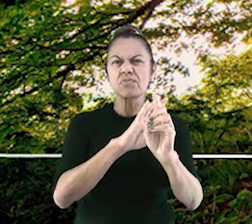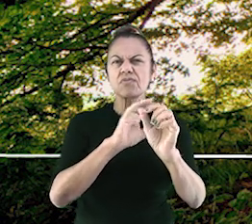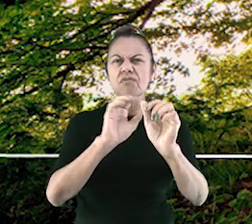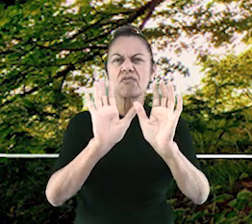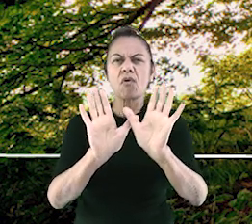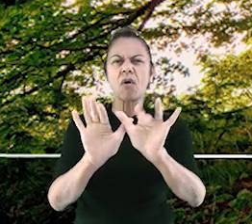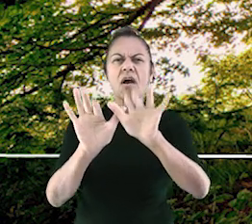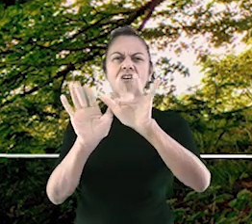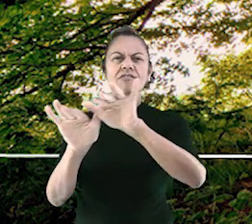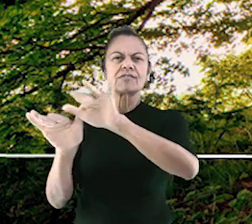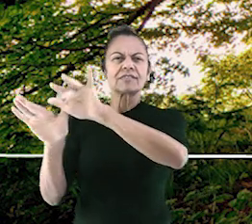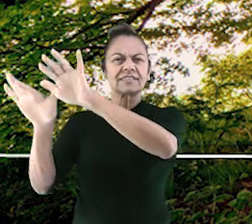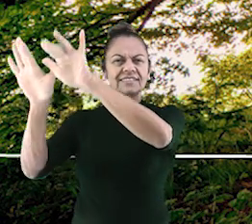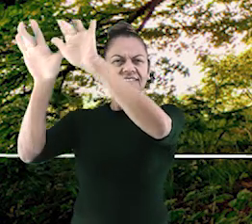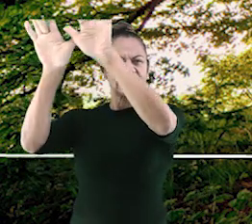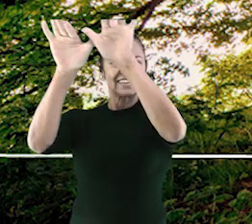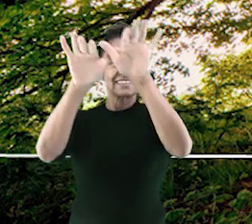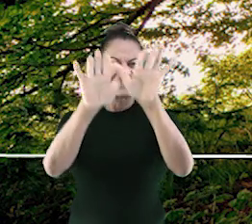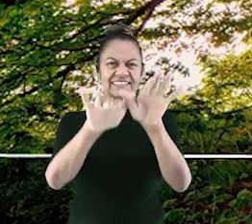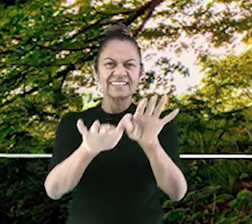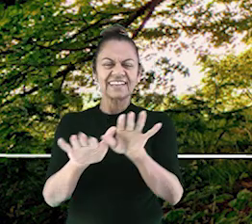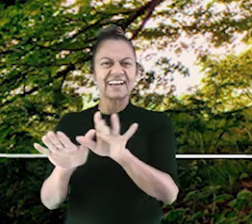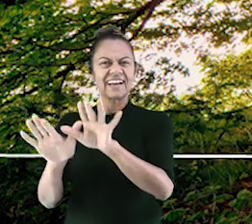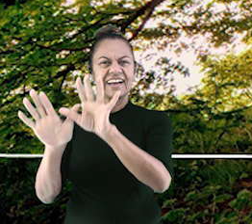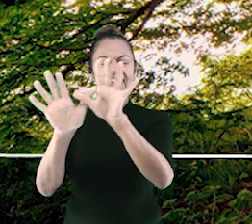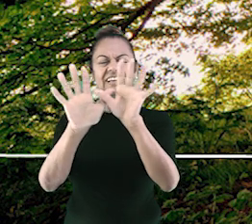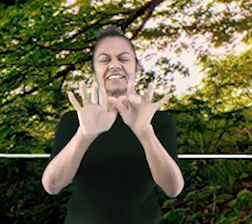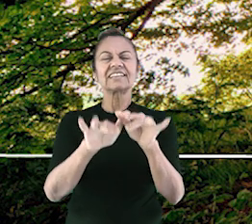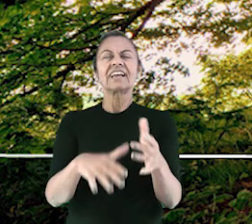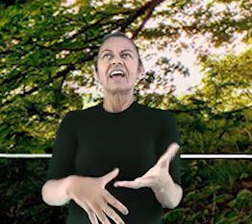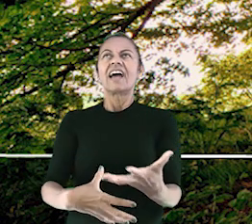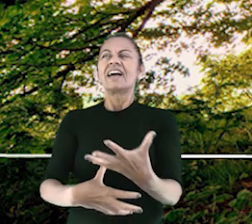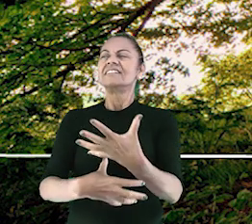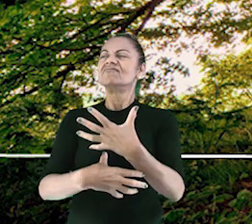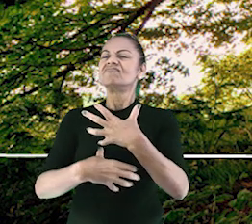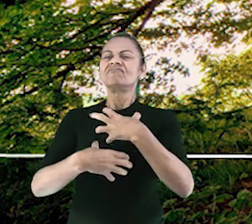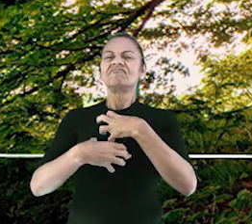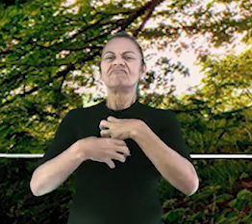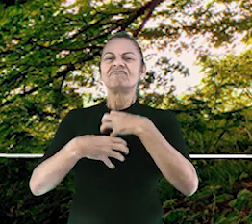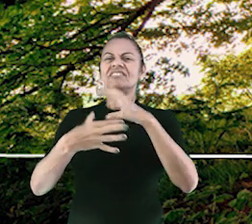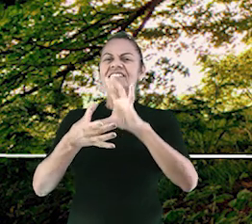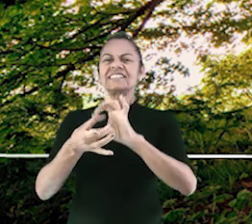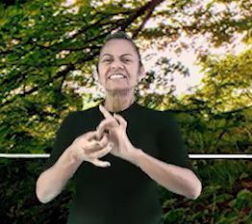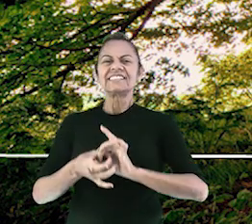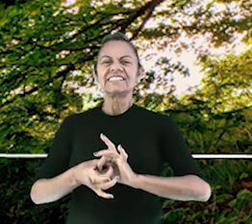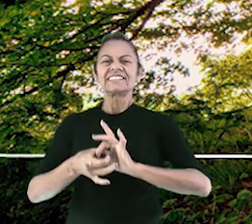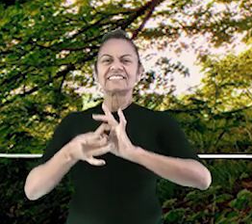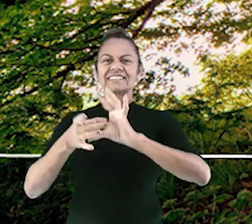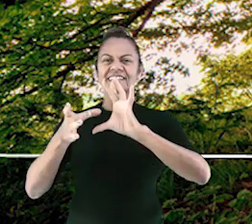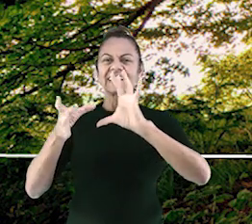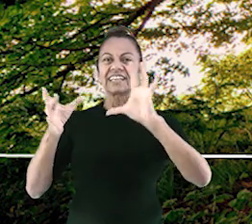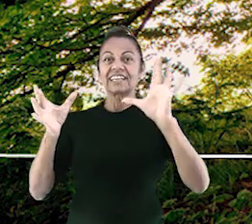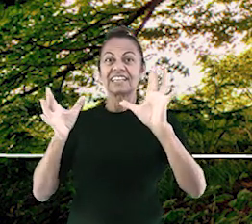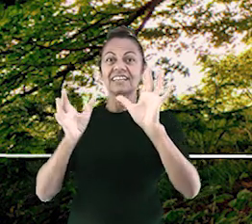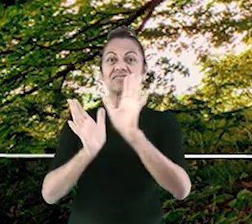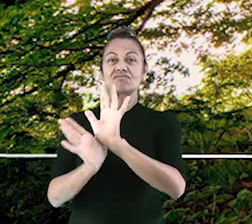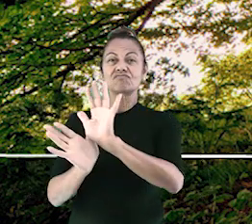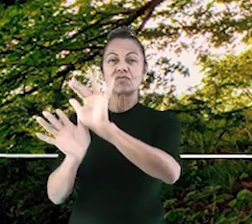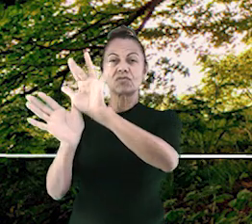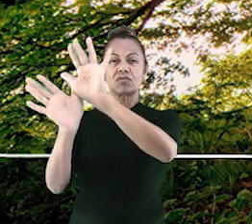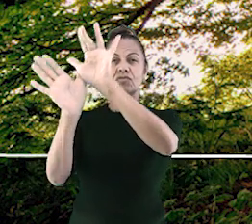1, 2 e 3. E saiu voando para fora da gaiola. Sentiu-se